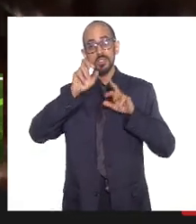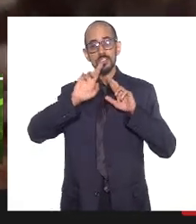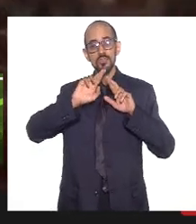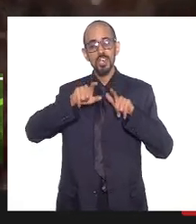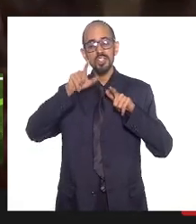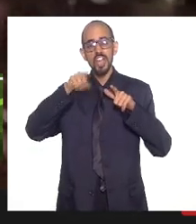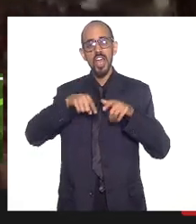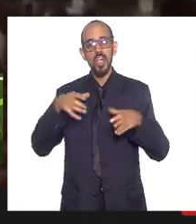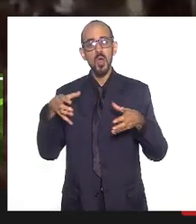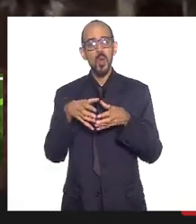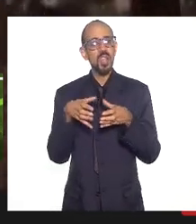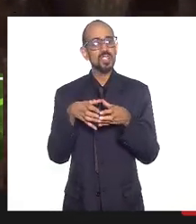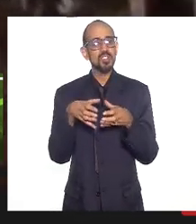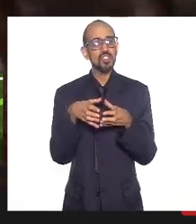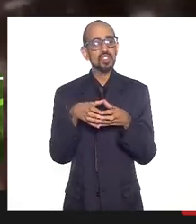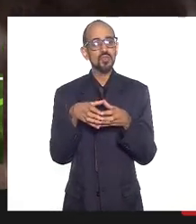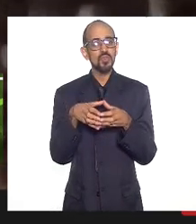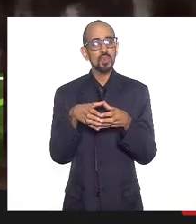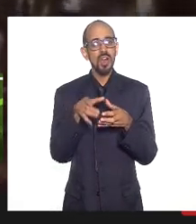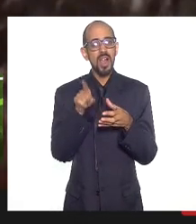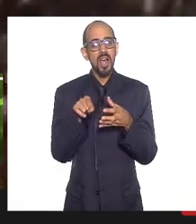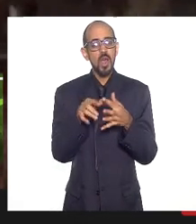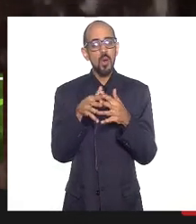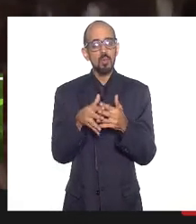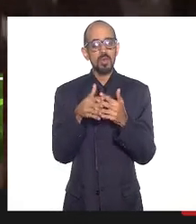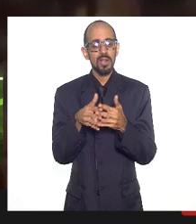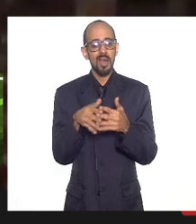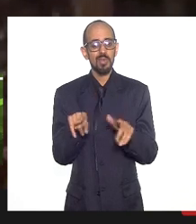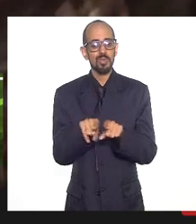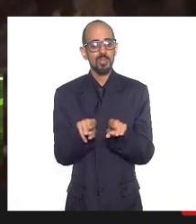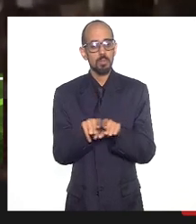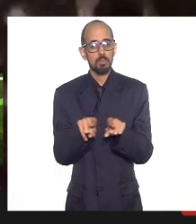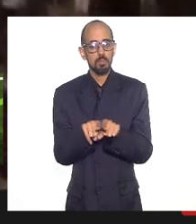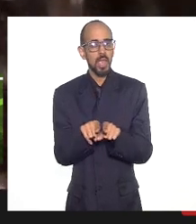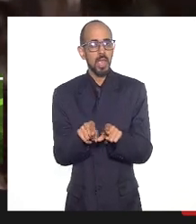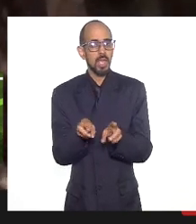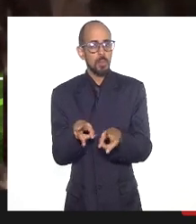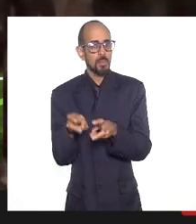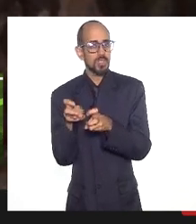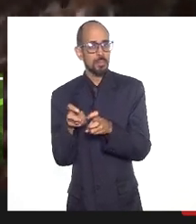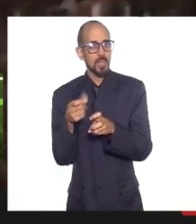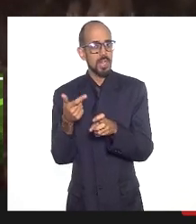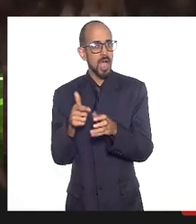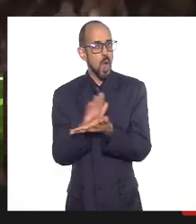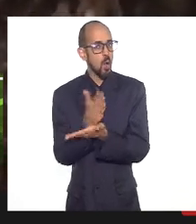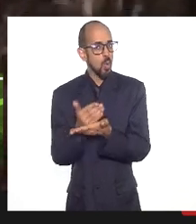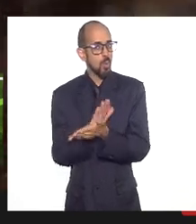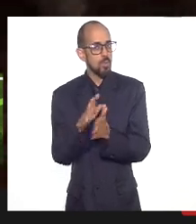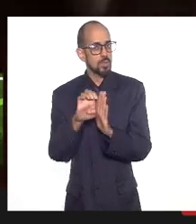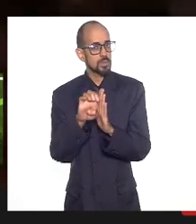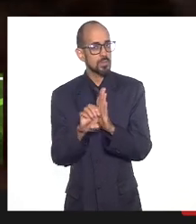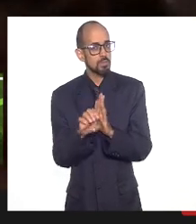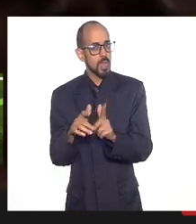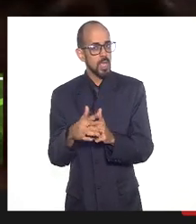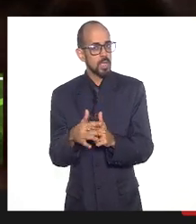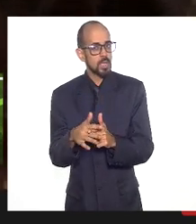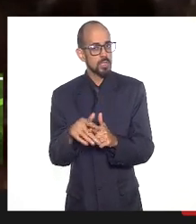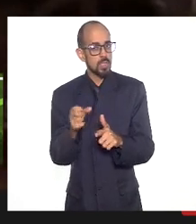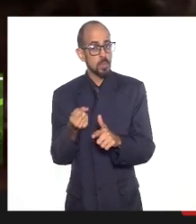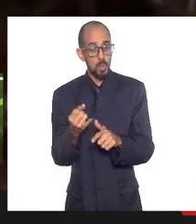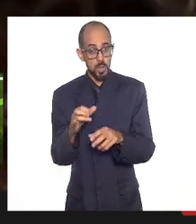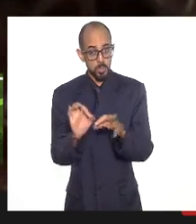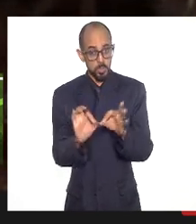aí é muito complicado também, como eu vi em algumas emendas, quando um projeto de